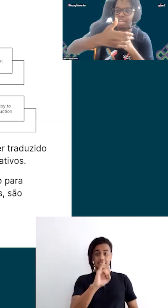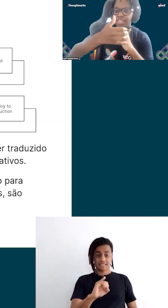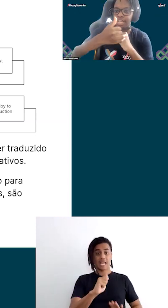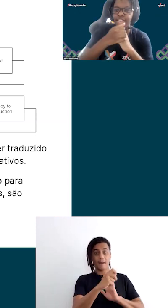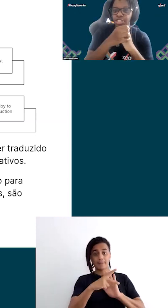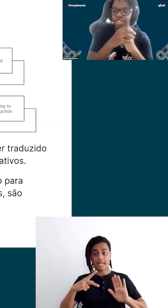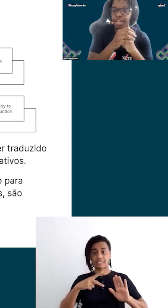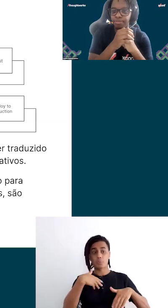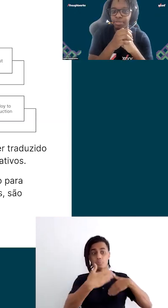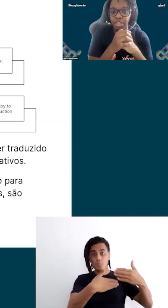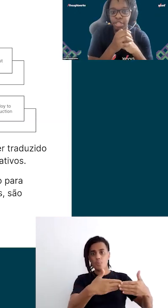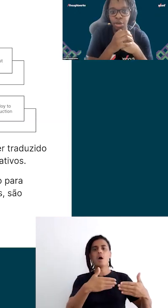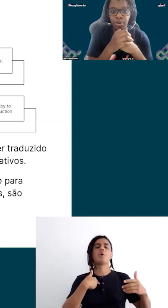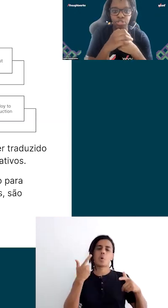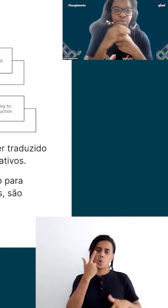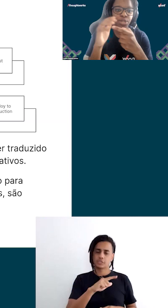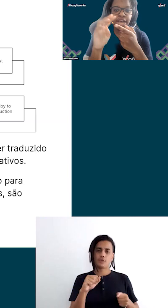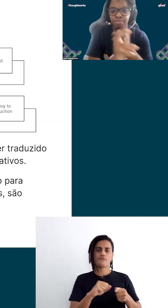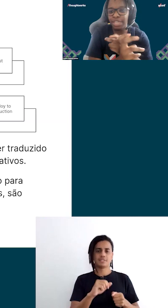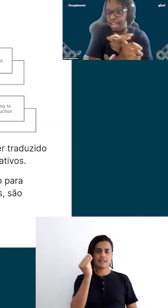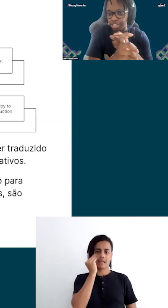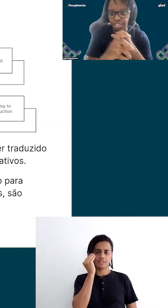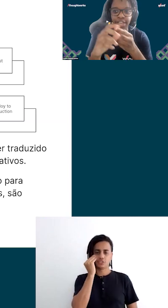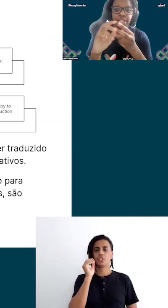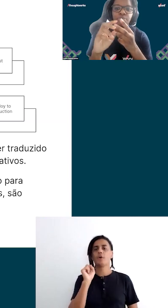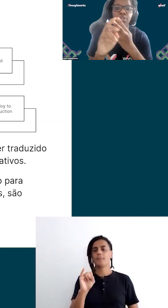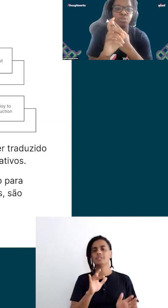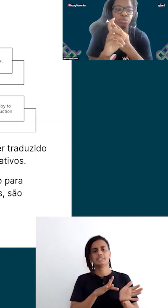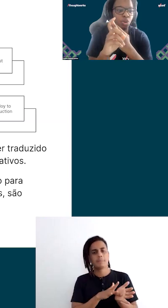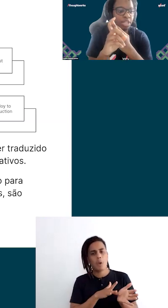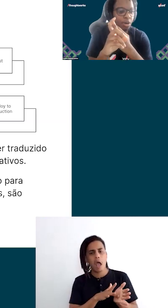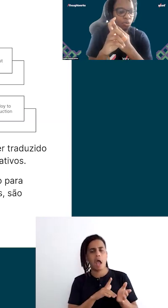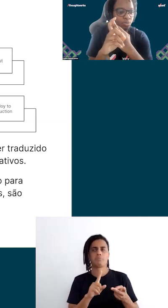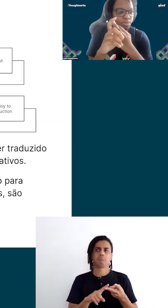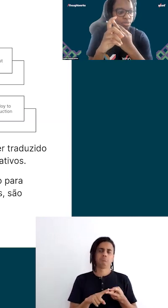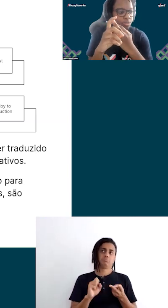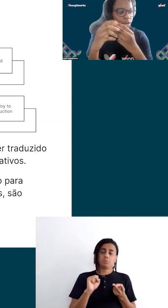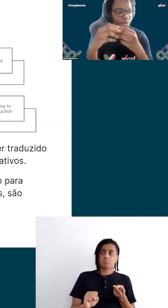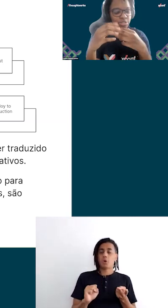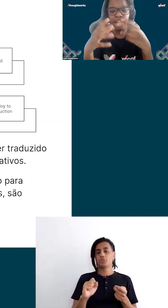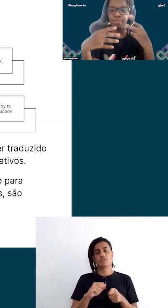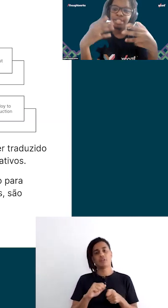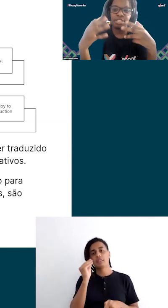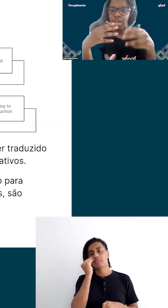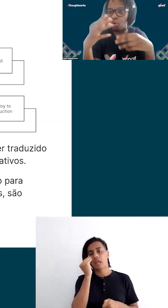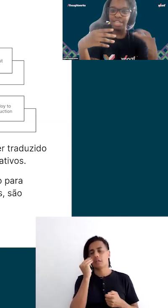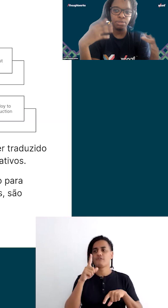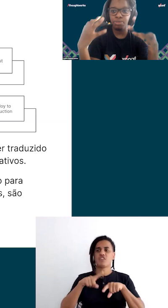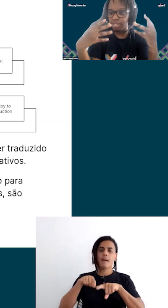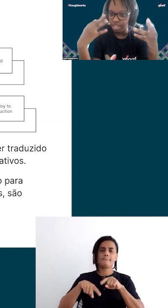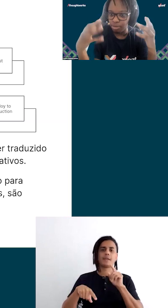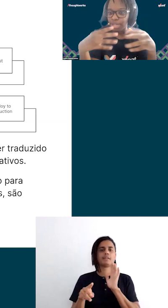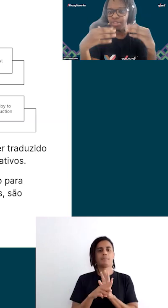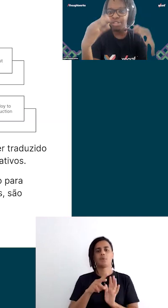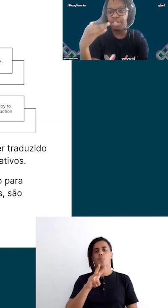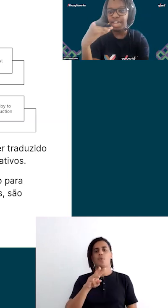executar testes nela. Eu posso simular pentests nela, eu posso rodar algumas ferramentas da OASP, por